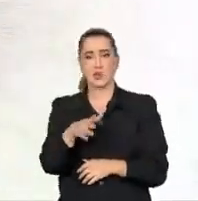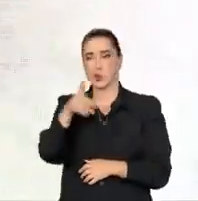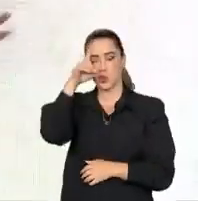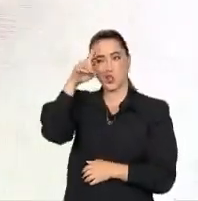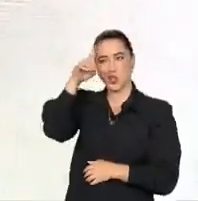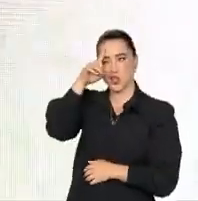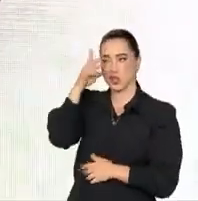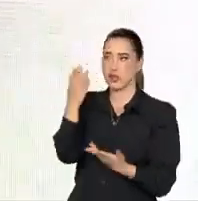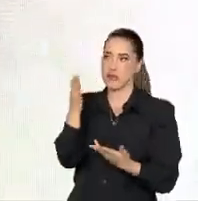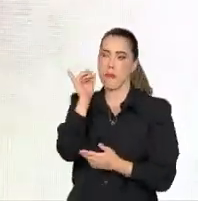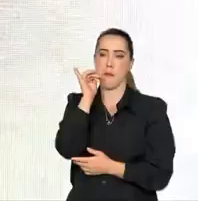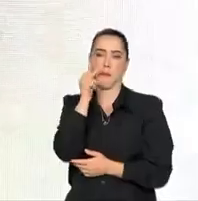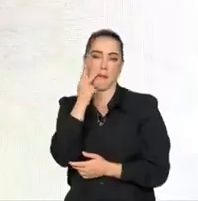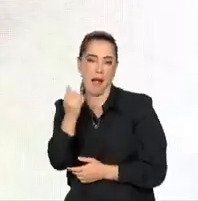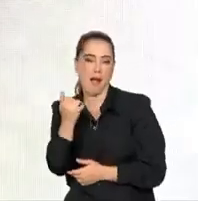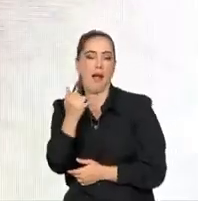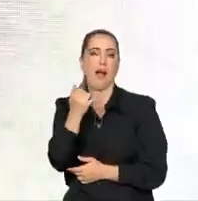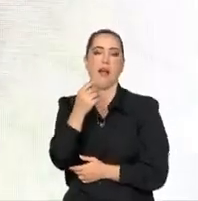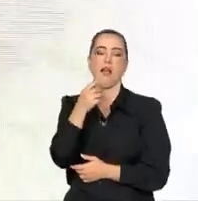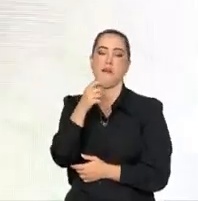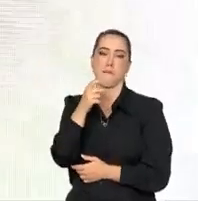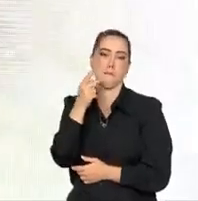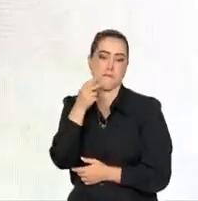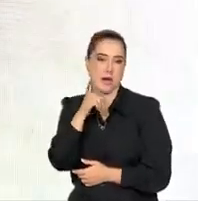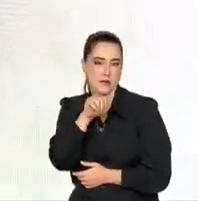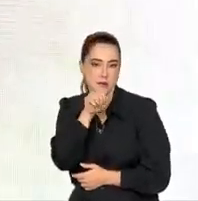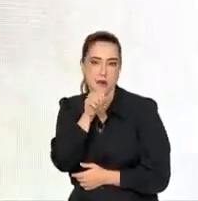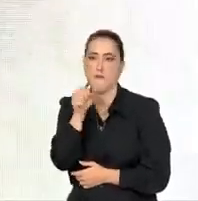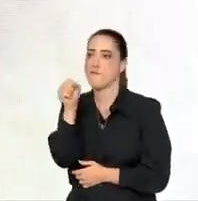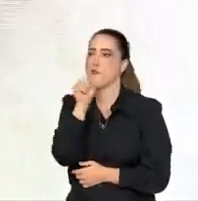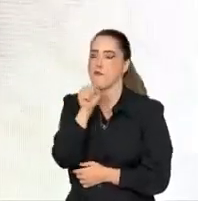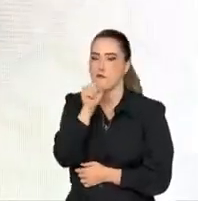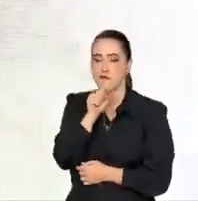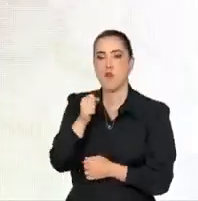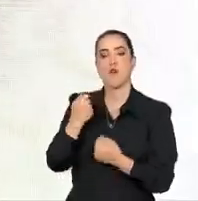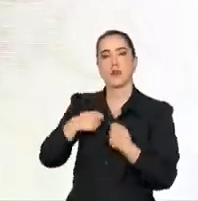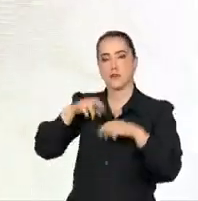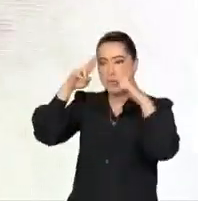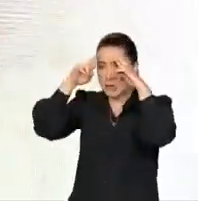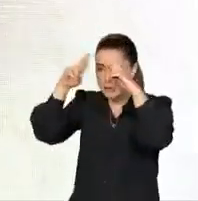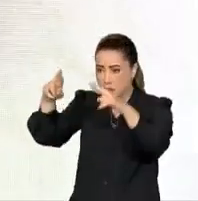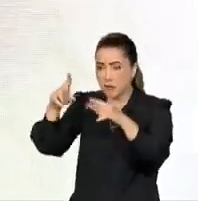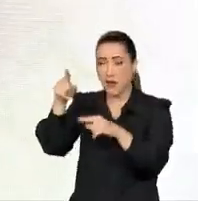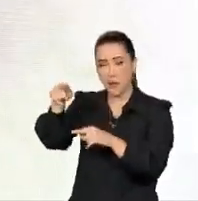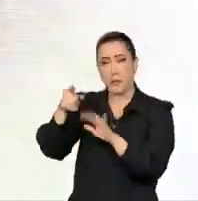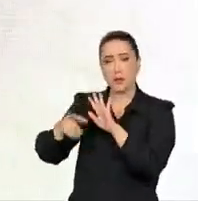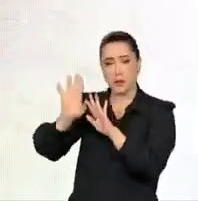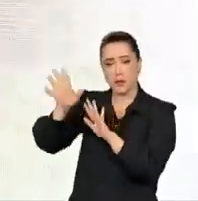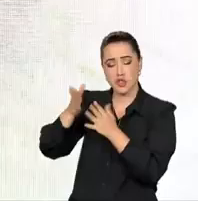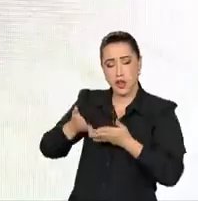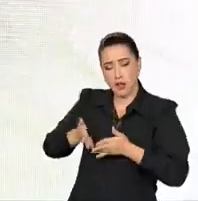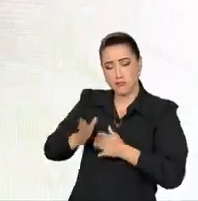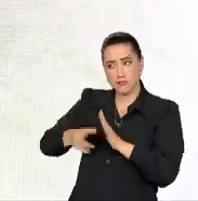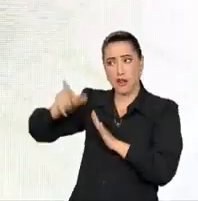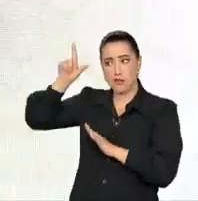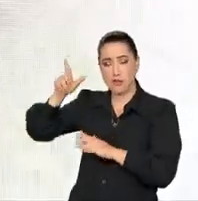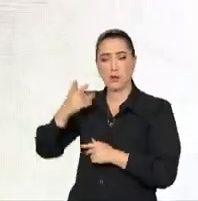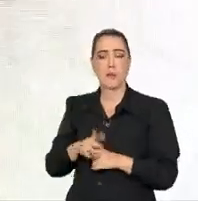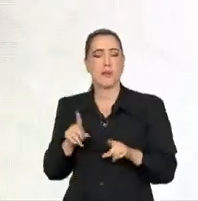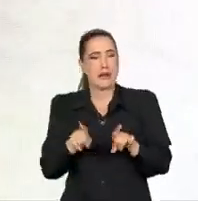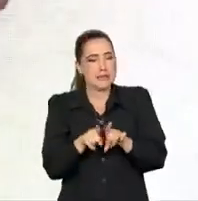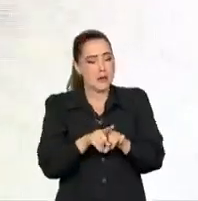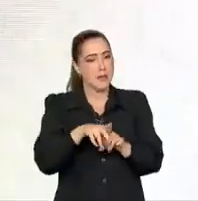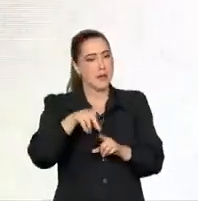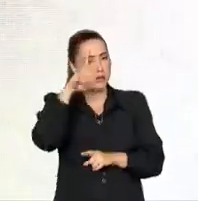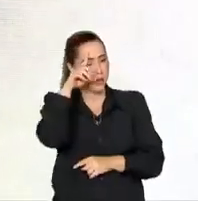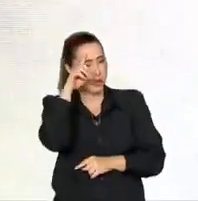como nossos pais e avós, que eu sempre falo que a gente tem que respeitar e reforçar quem vem antes, mas também no dia a dia, na educação